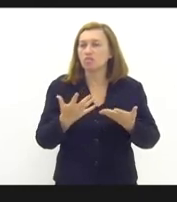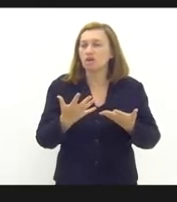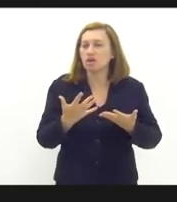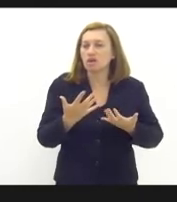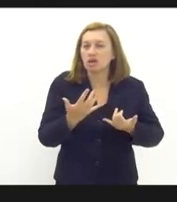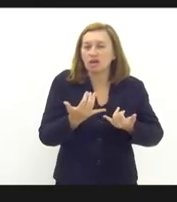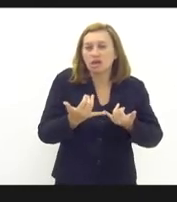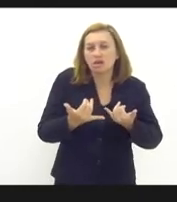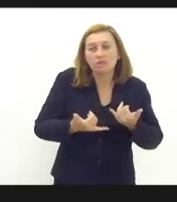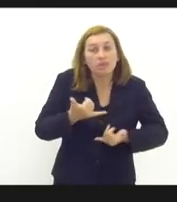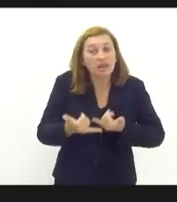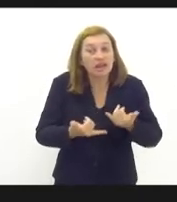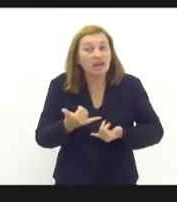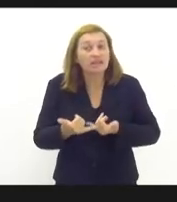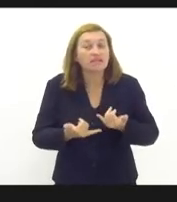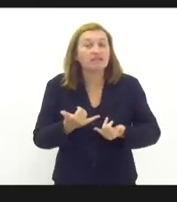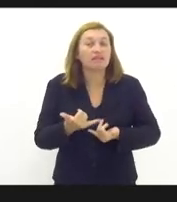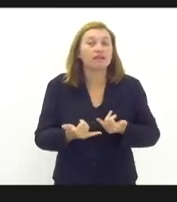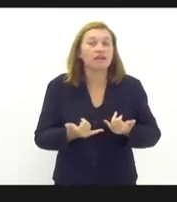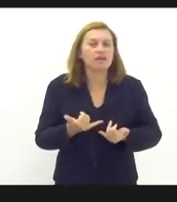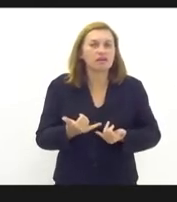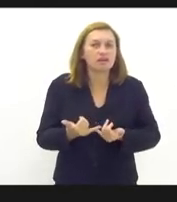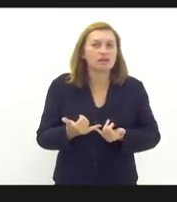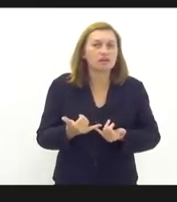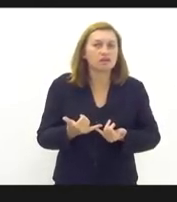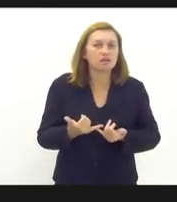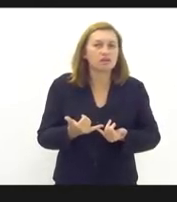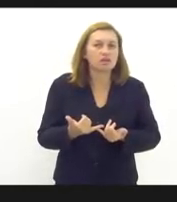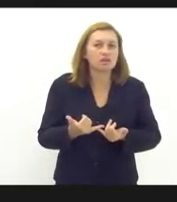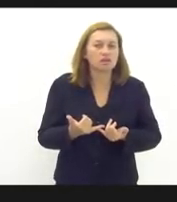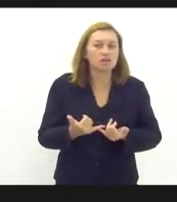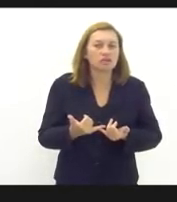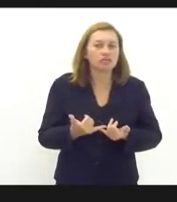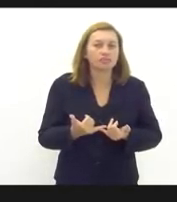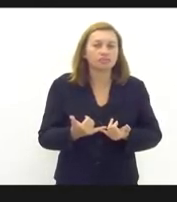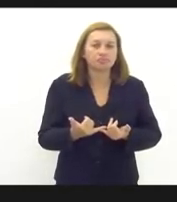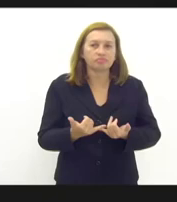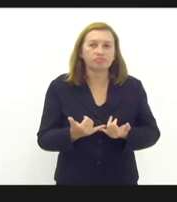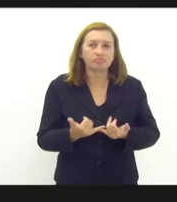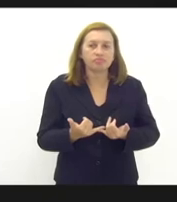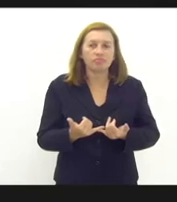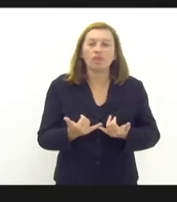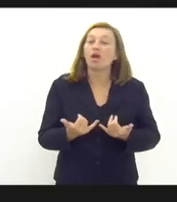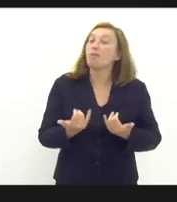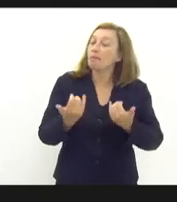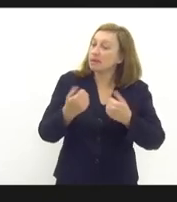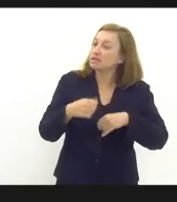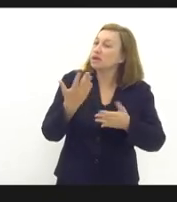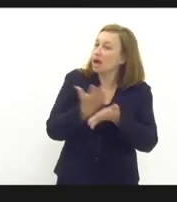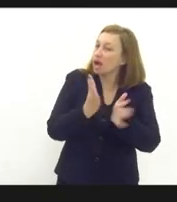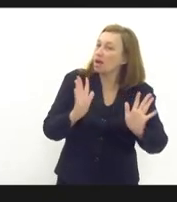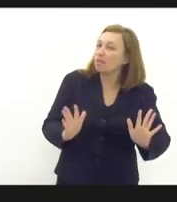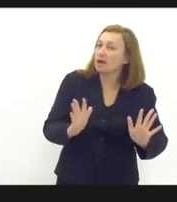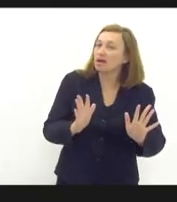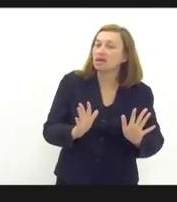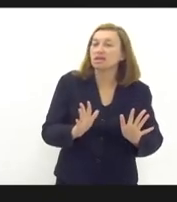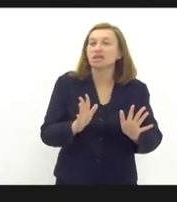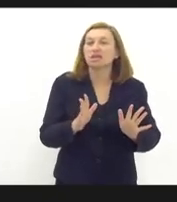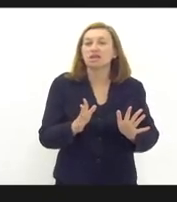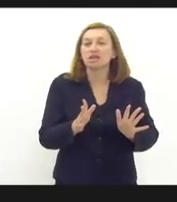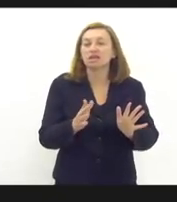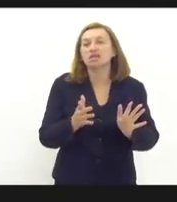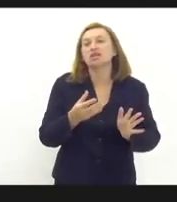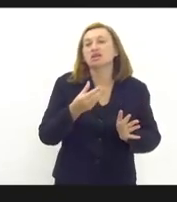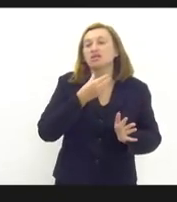E esse malabarismo retórico, esse sofisma de quinta categoria, eles precisam acabar. Essas falácias precisam